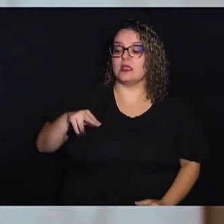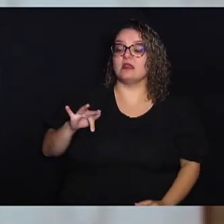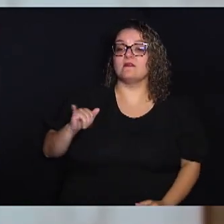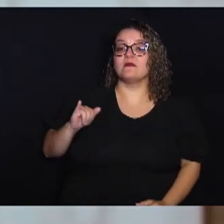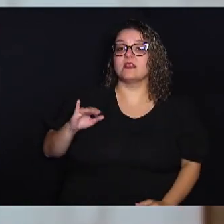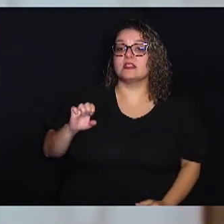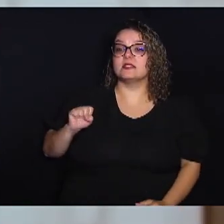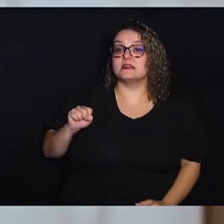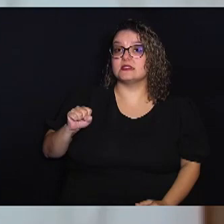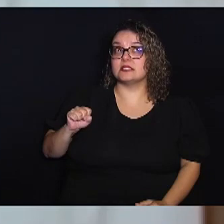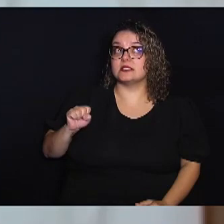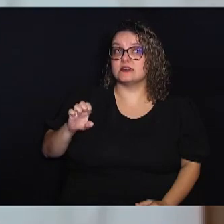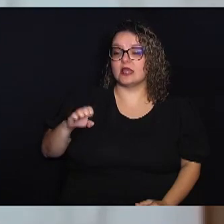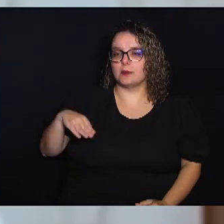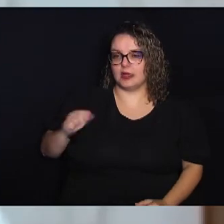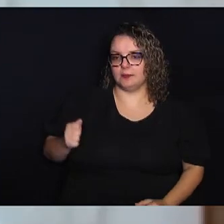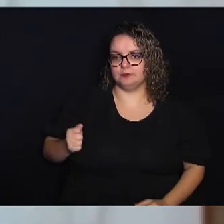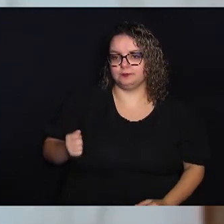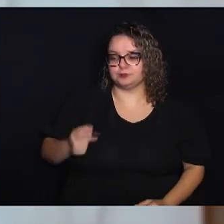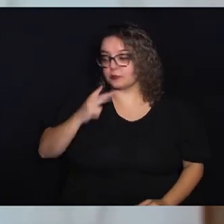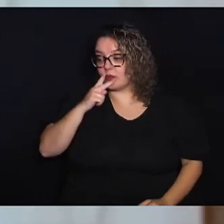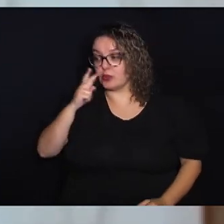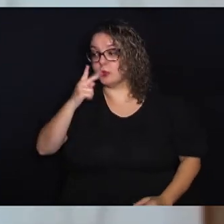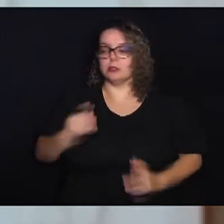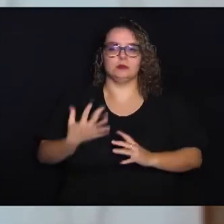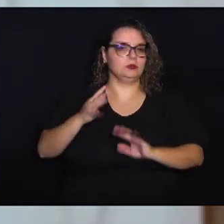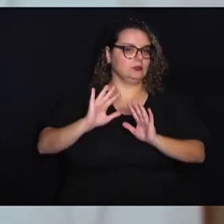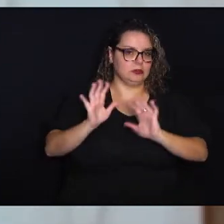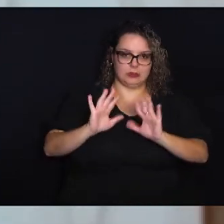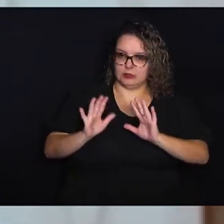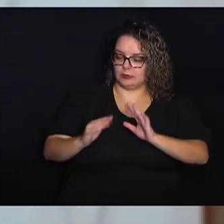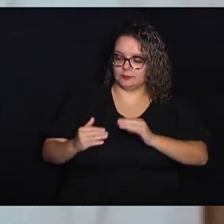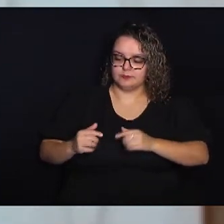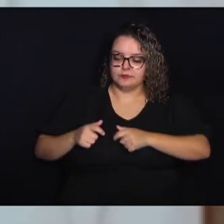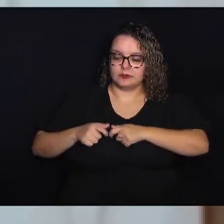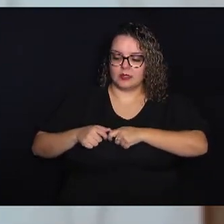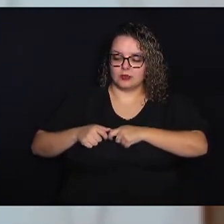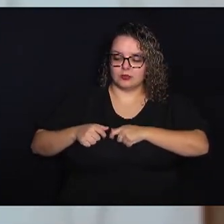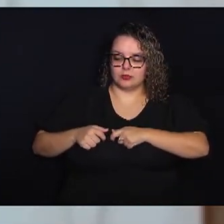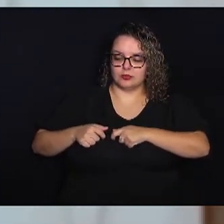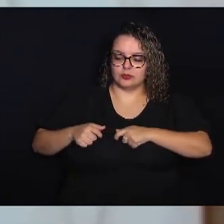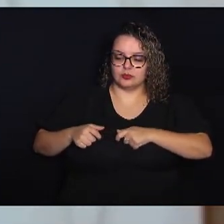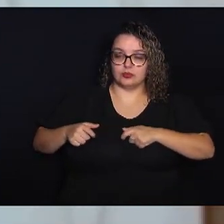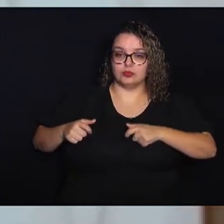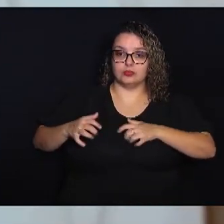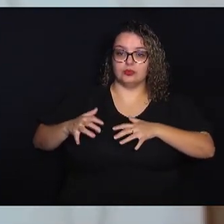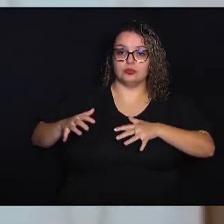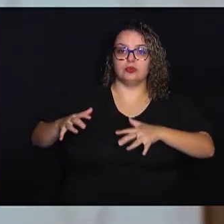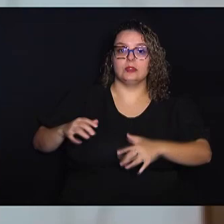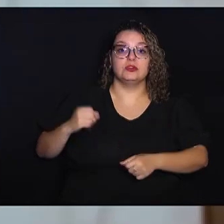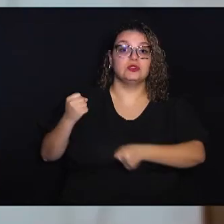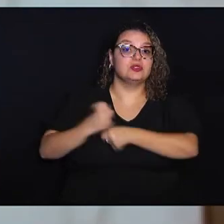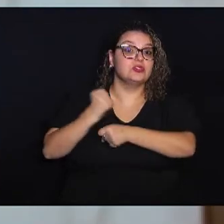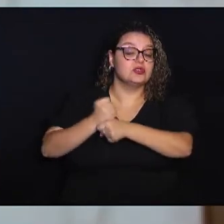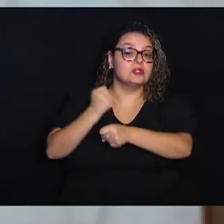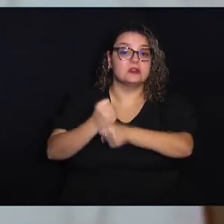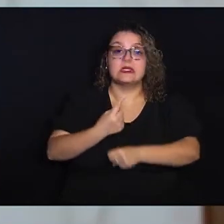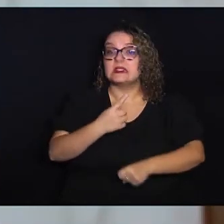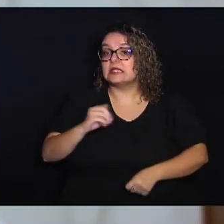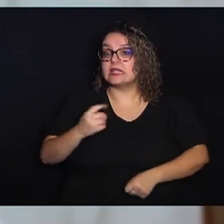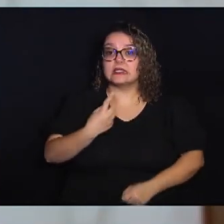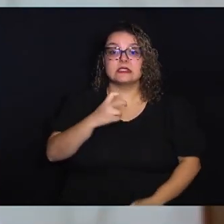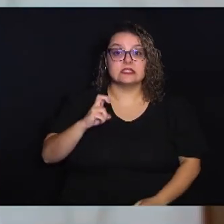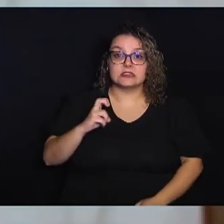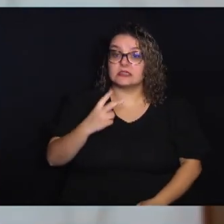dia para o outro. A pessoa fumou e já surge o enfisema. Ele vai se alterando e se instalando ao longo de anos, 10,